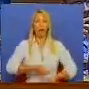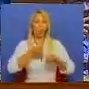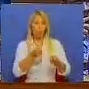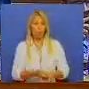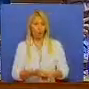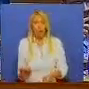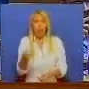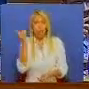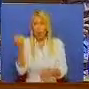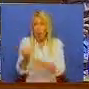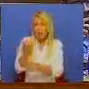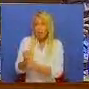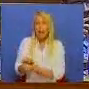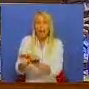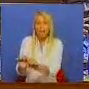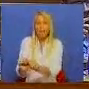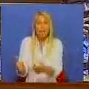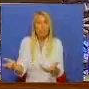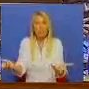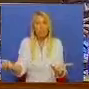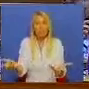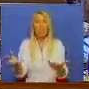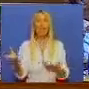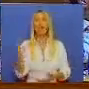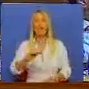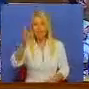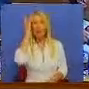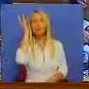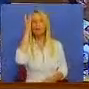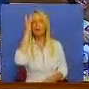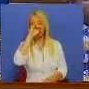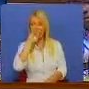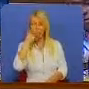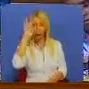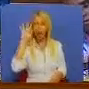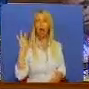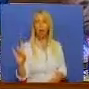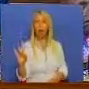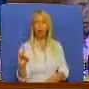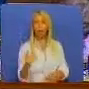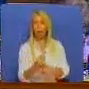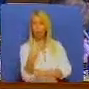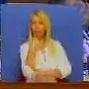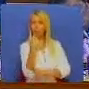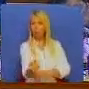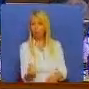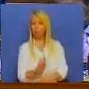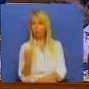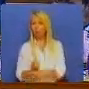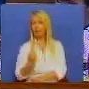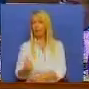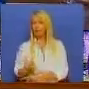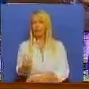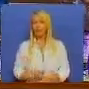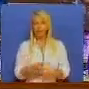obras. E é mais fácil recordar as suas derrapagens verbais, que hoje em